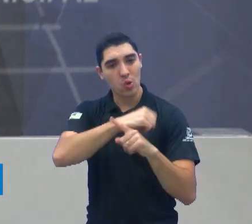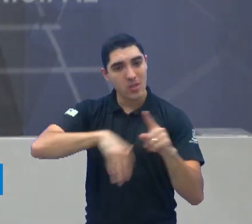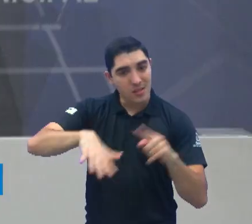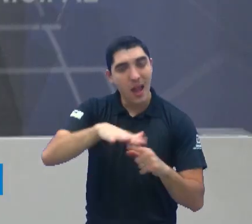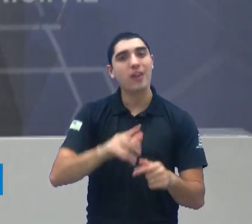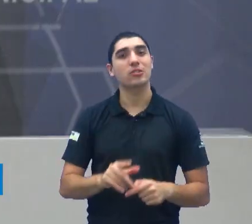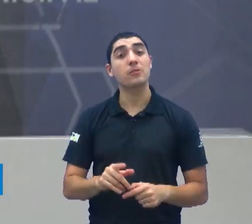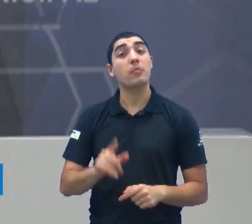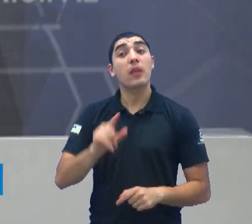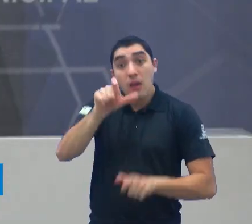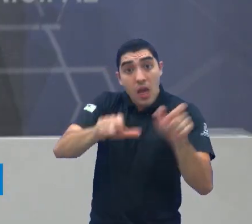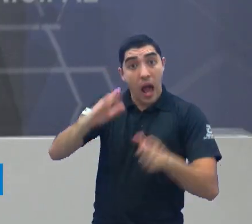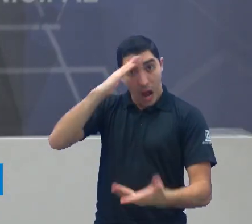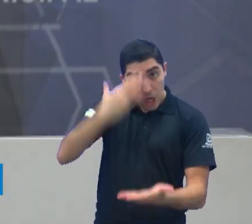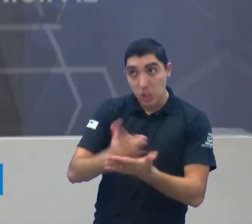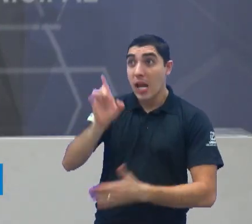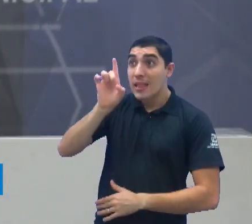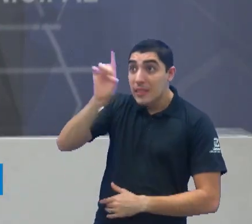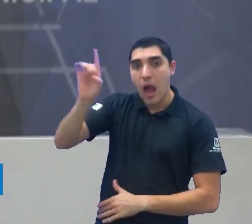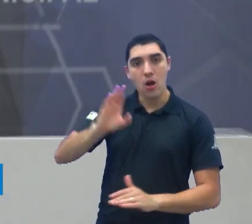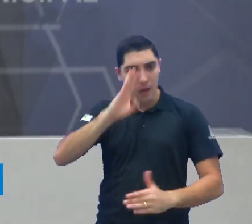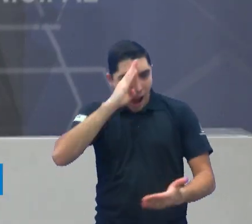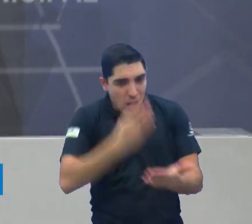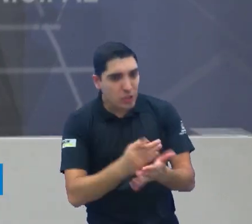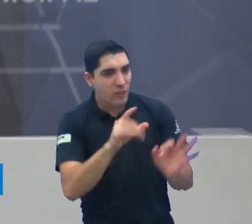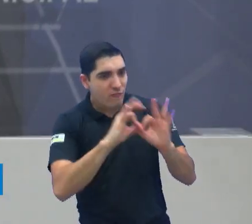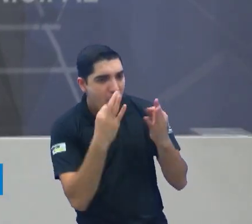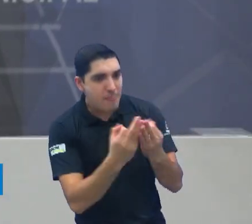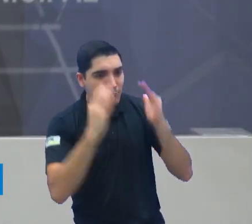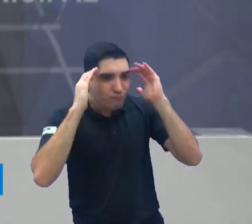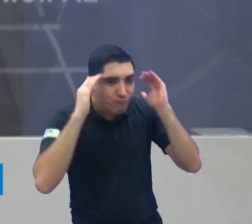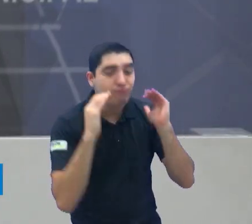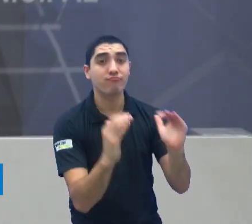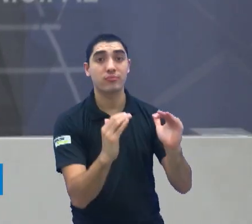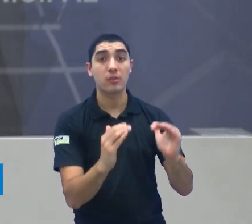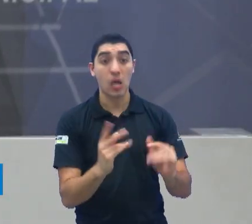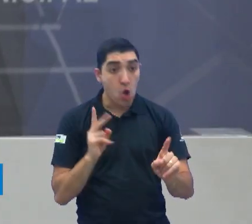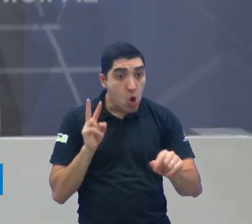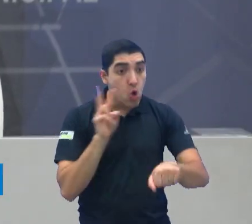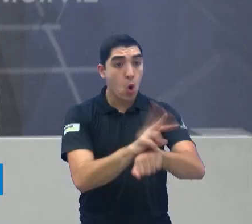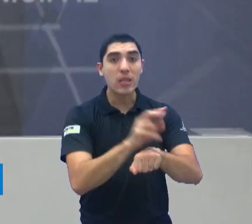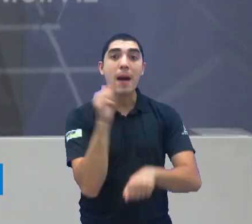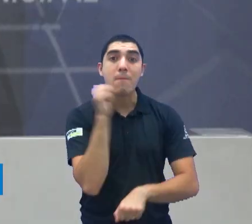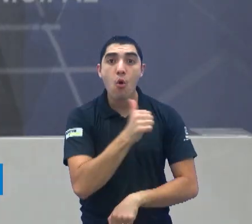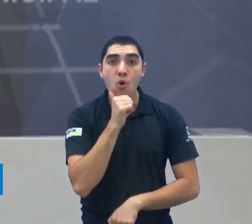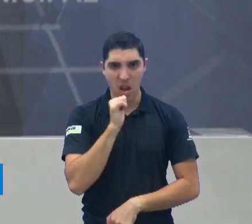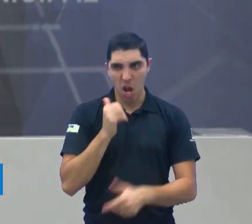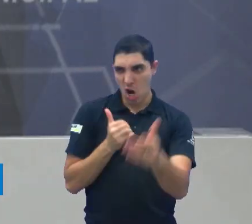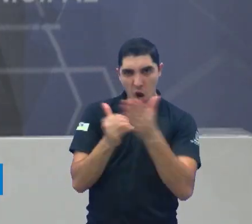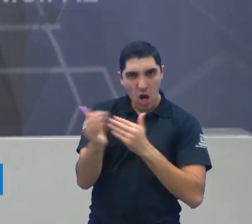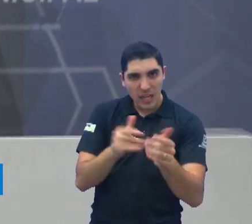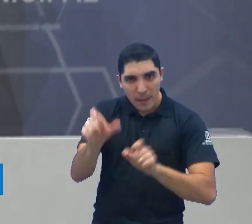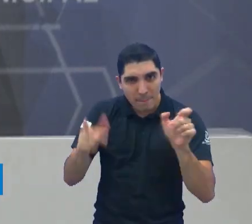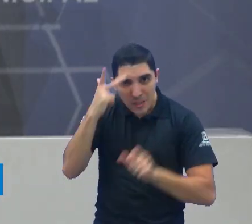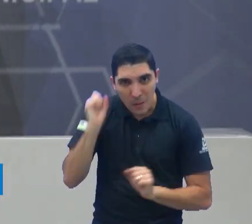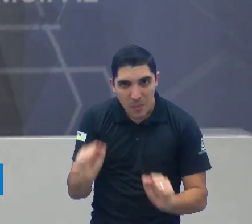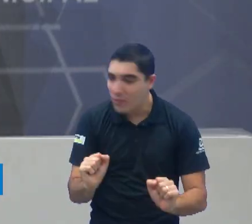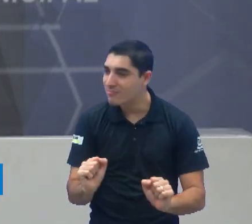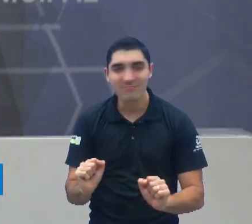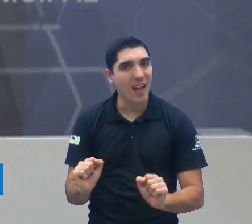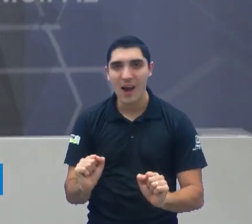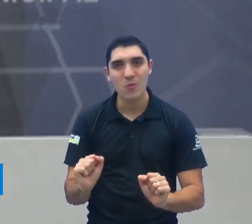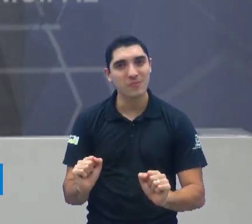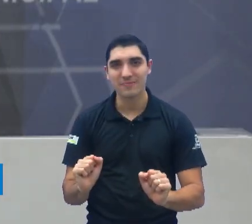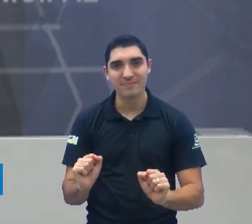acredita em Deus e honra a família, vereadora. Defender a mulher não é para qualquer um realmente. Nós precisamos